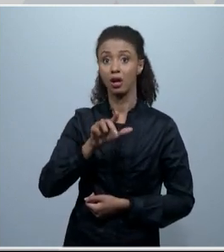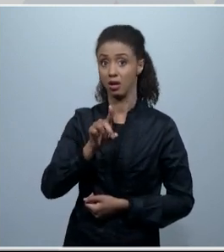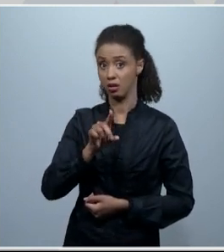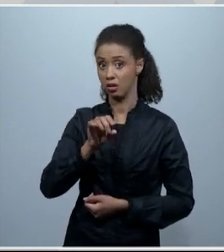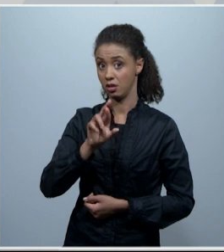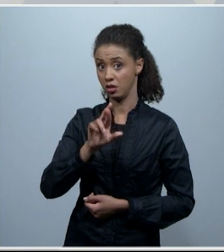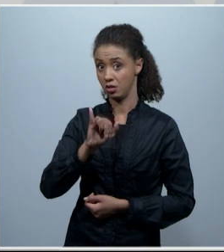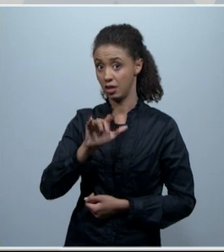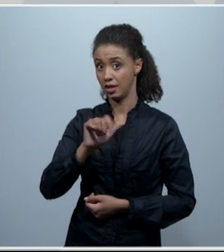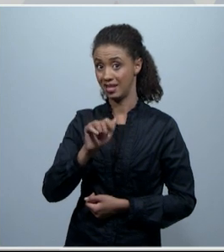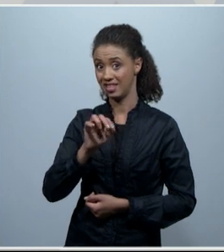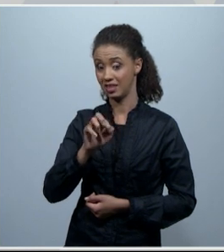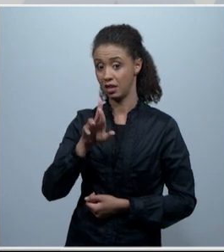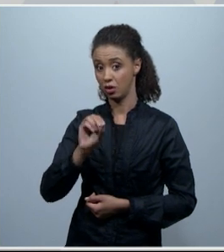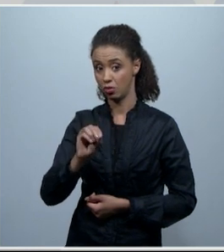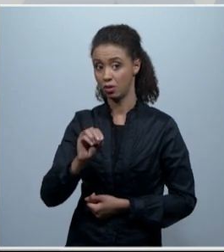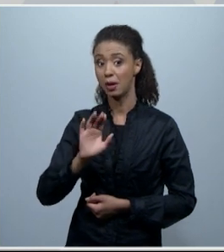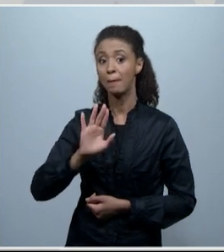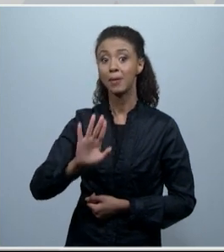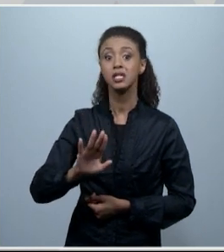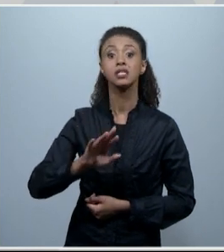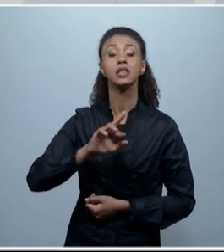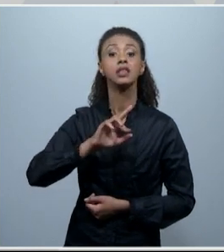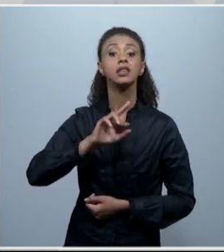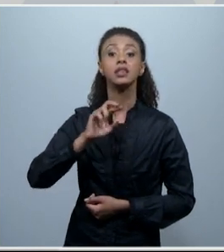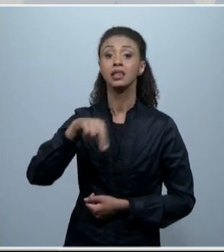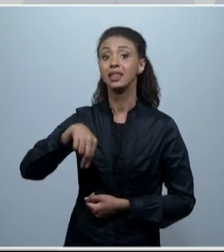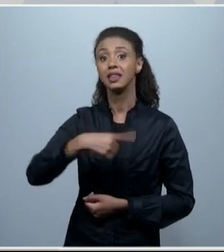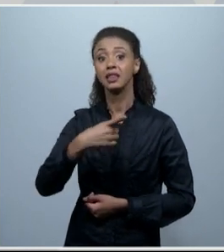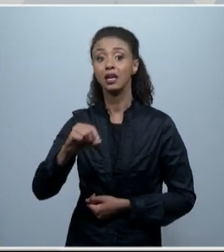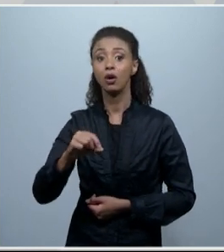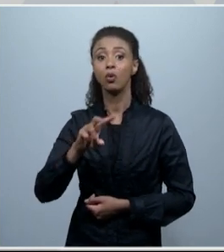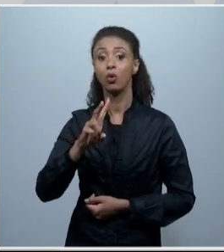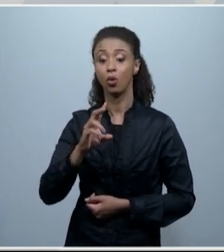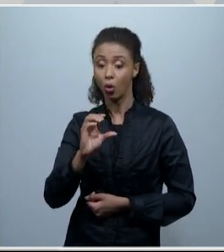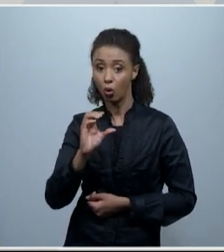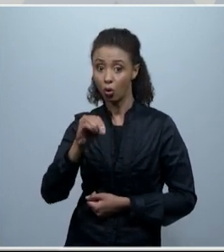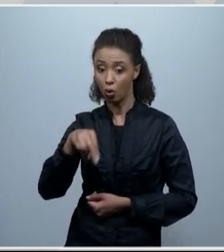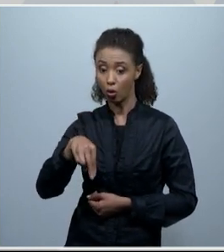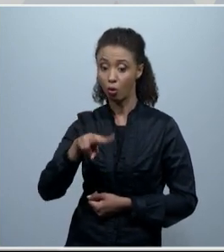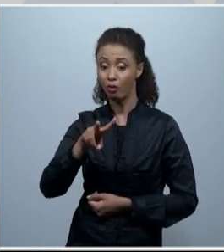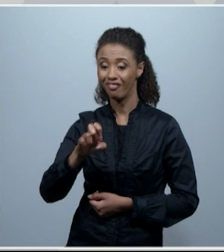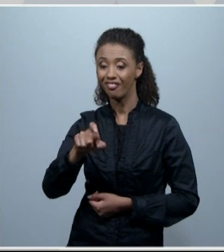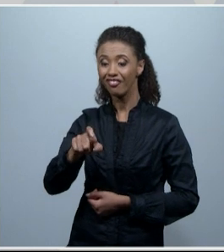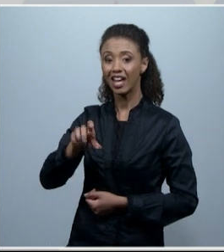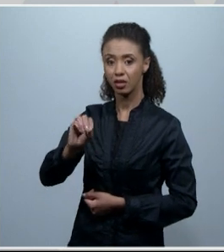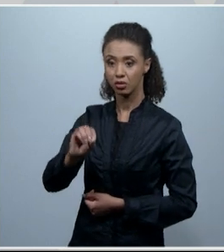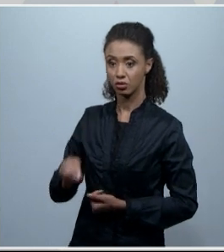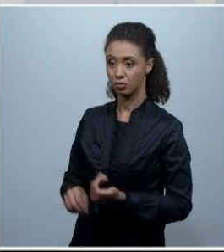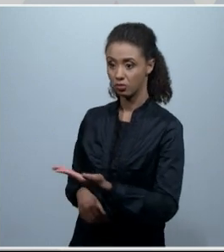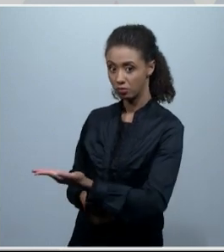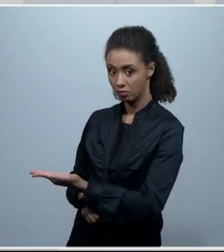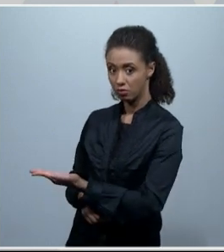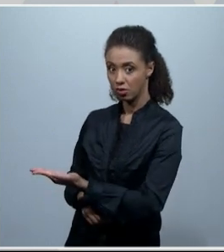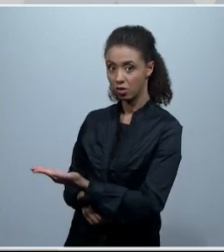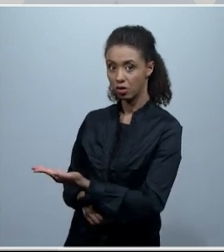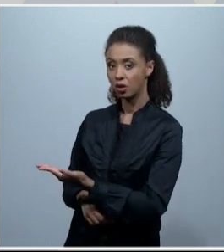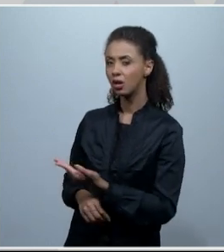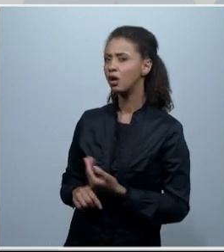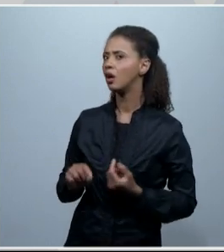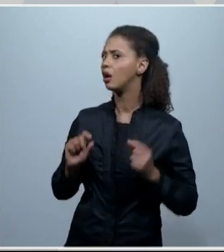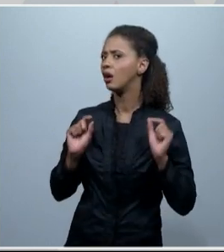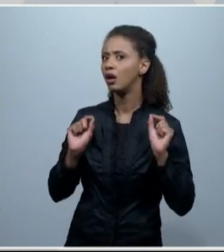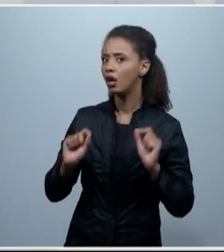que existe um par de pontos dentro do quadrilátero que o segmento de reta que liga chupar de pontos não está contido